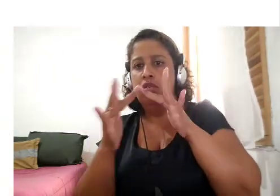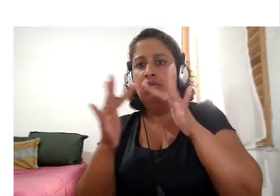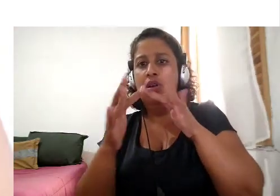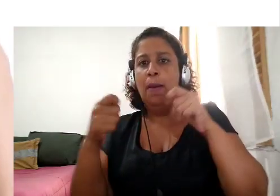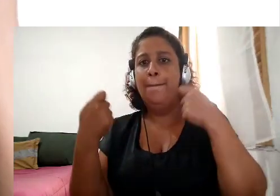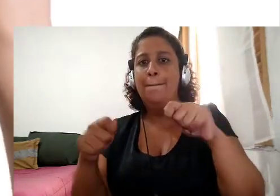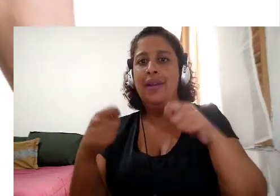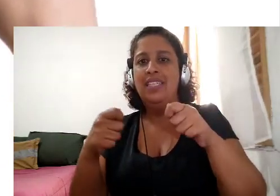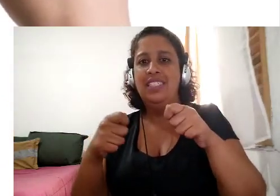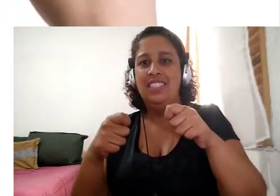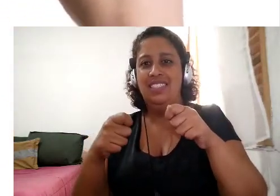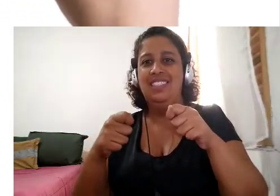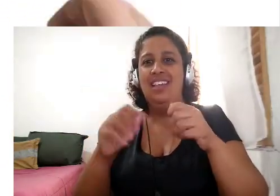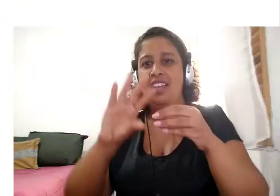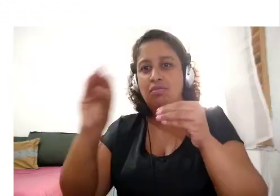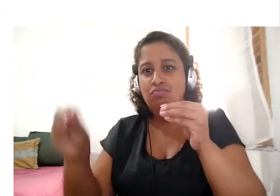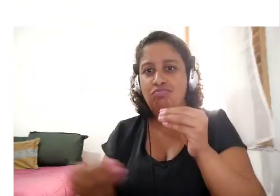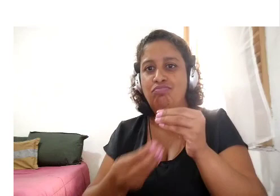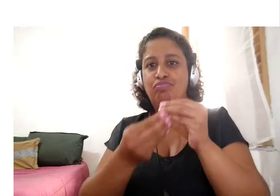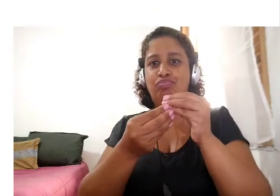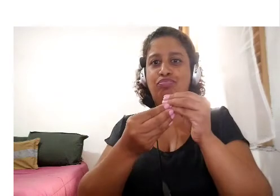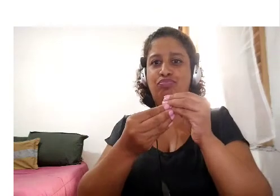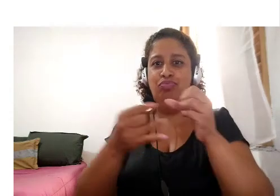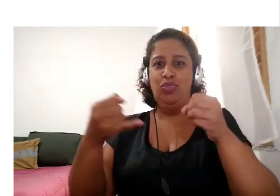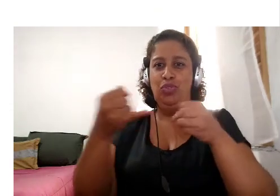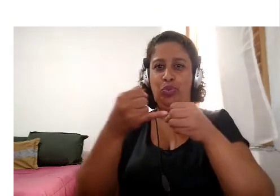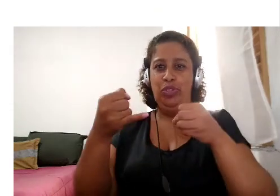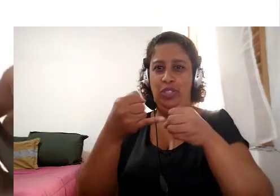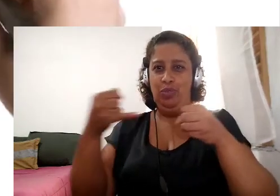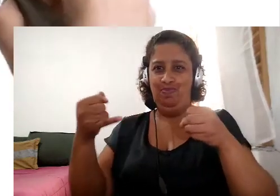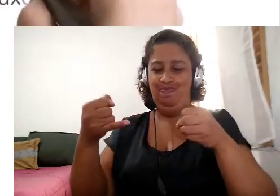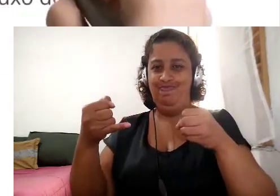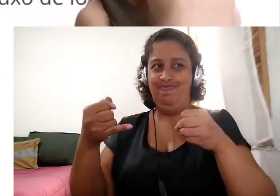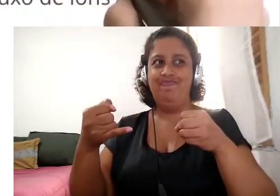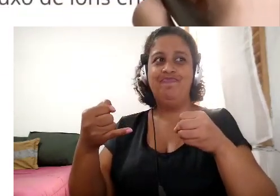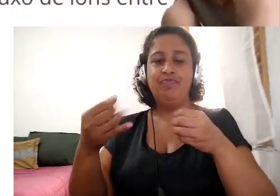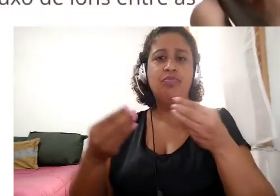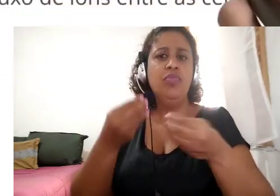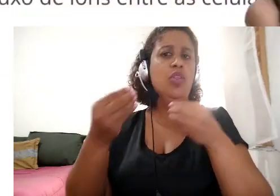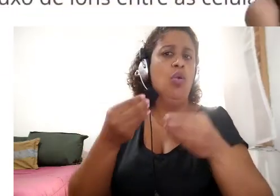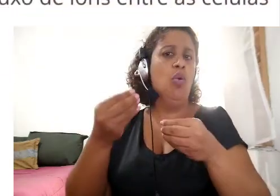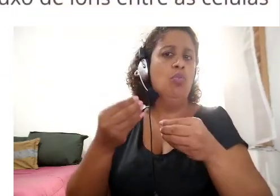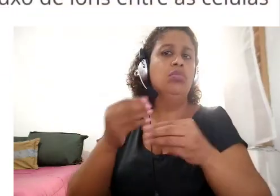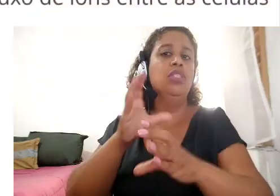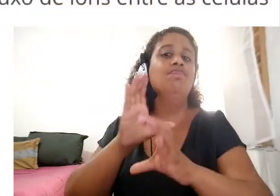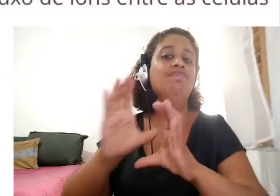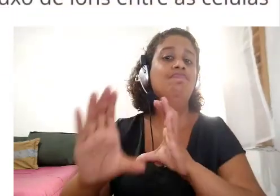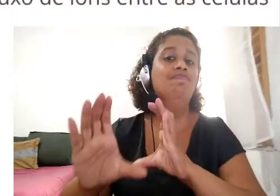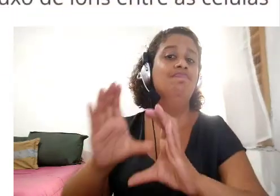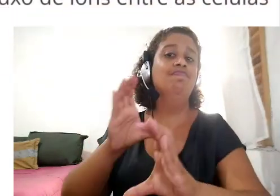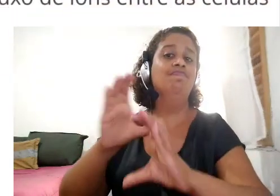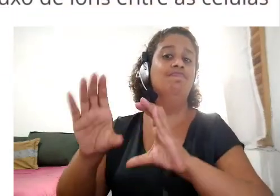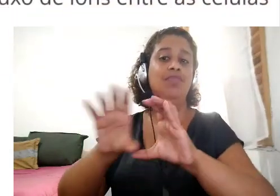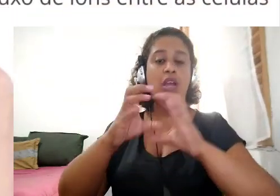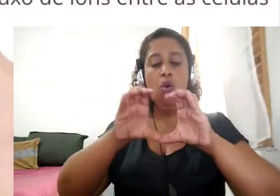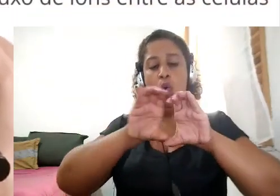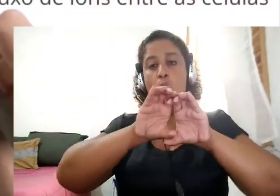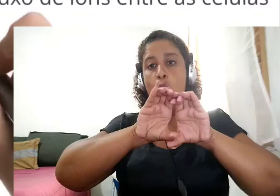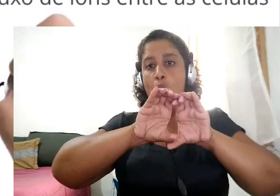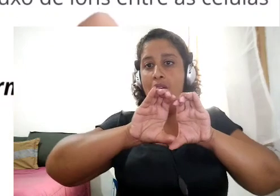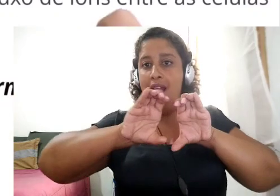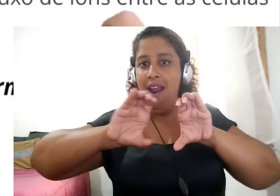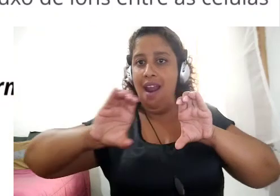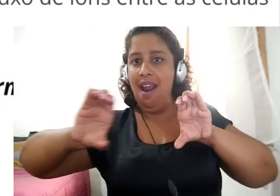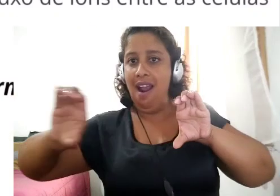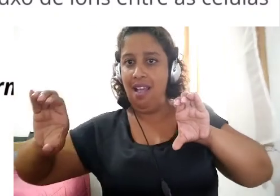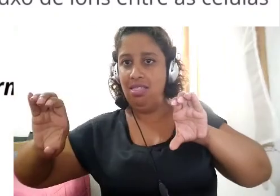junção comunicante permite com que esse fluxo de íons siga de uma célula para outra, fazendo com que a informação